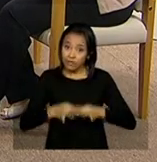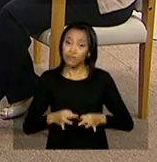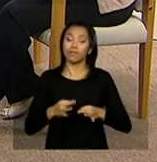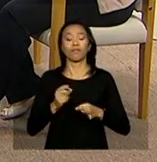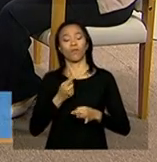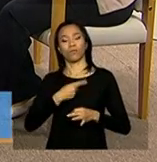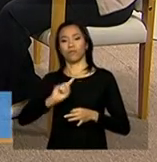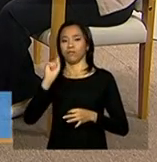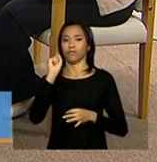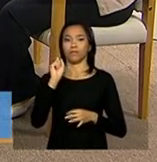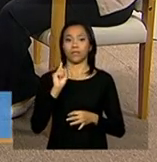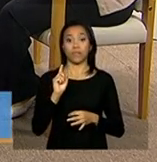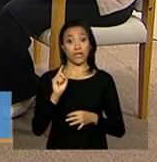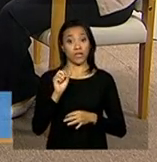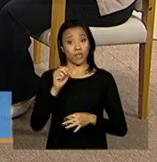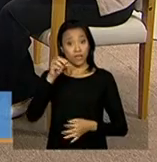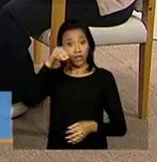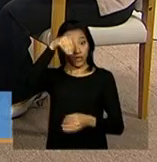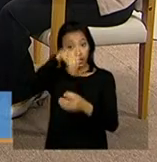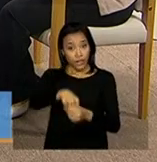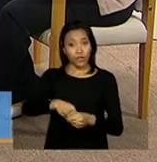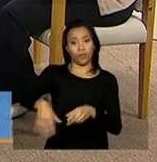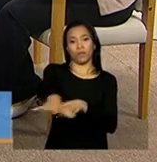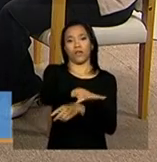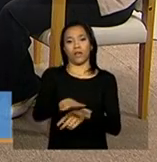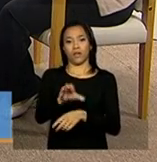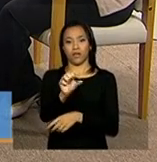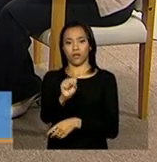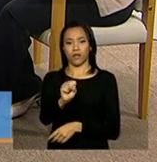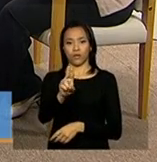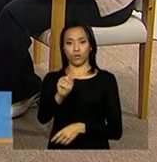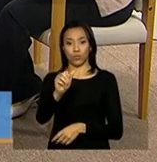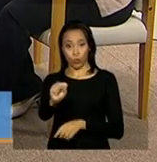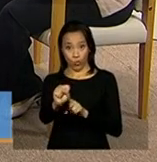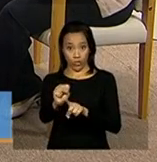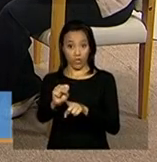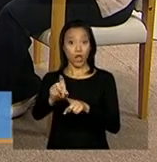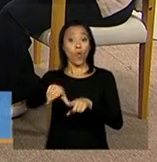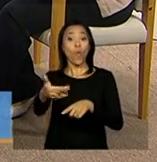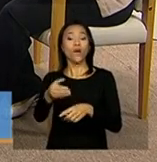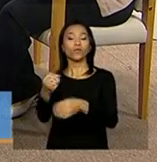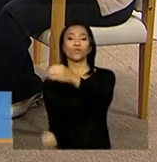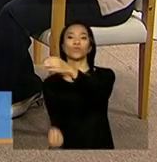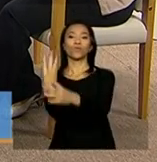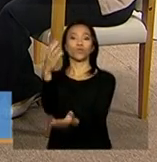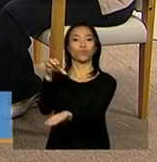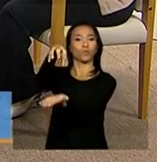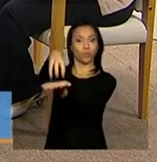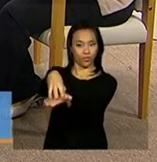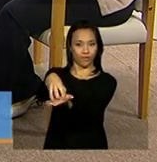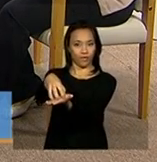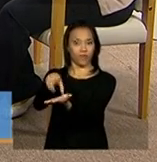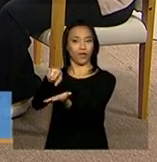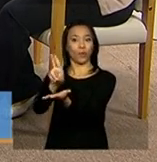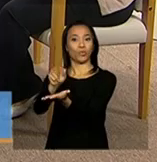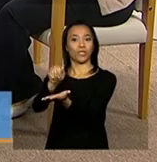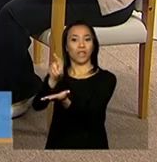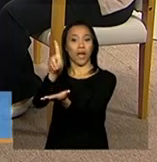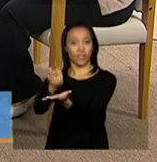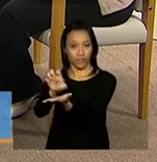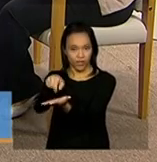Assim, no Suas a gente tem o procedimento de sempre que a unidade começa a existir, independente da